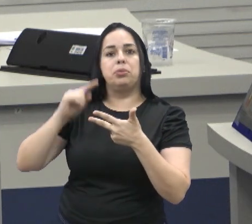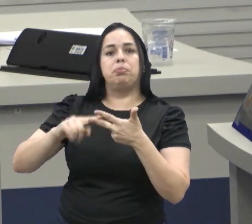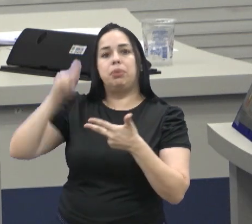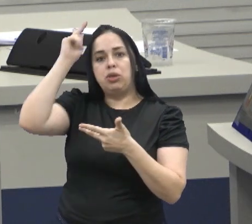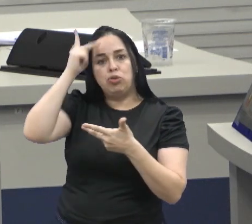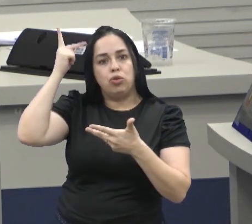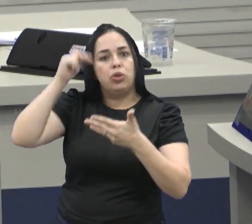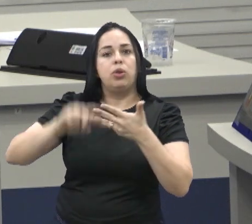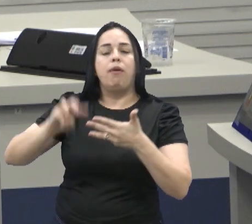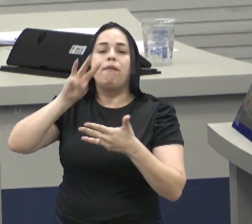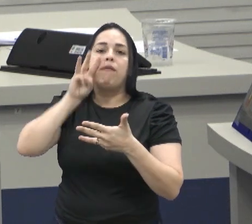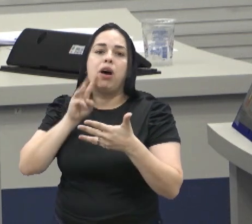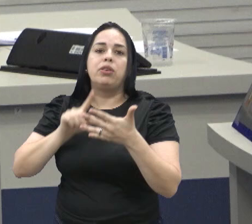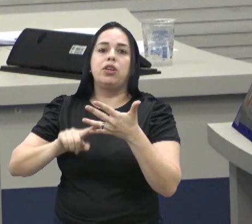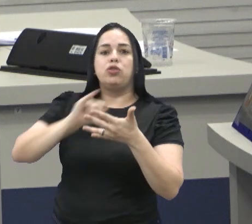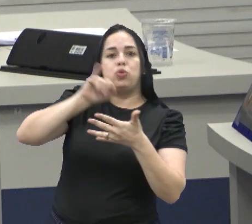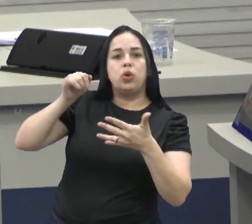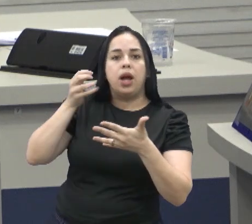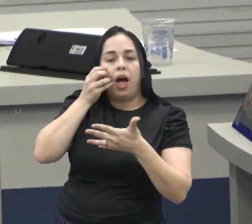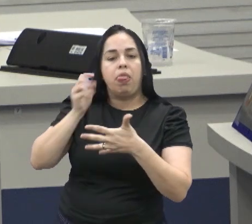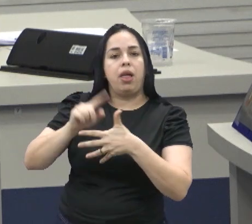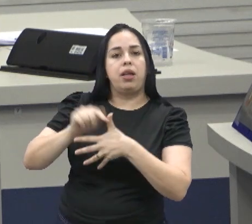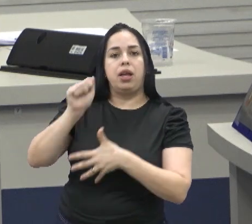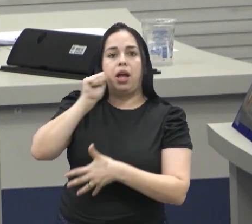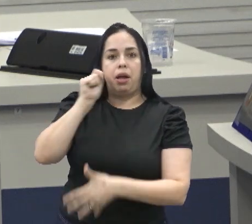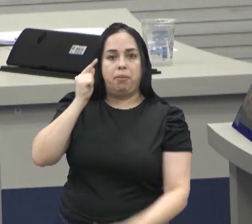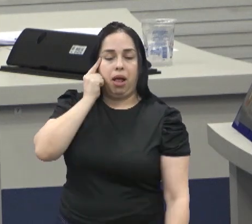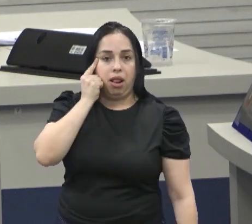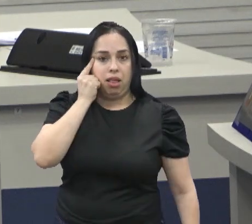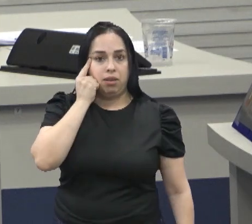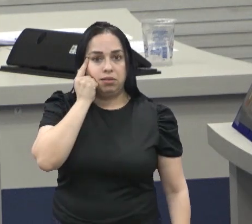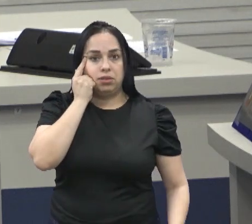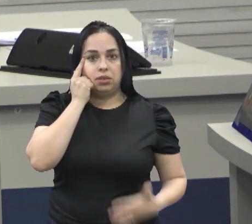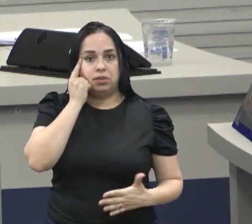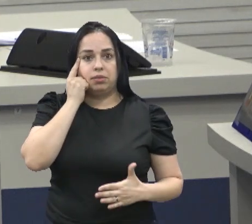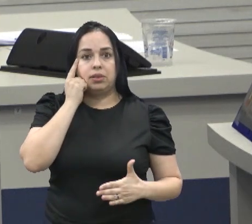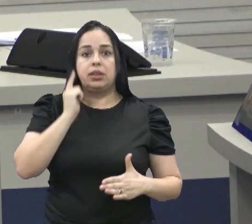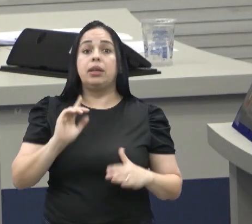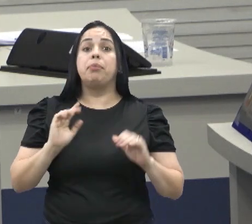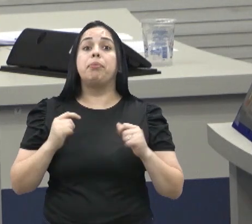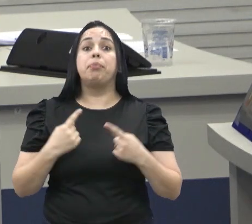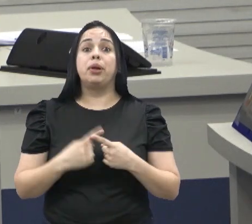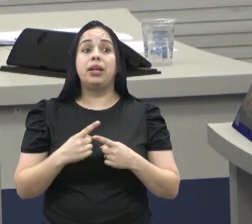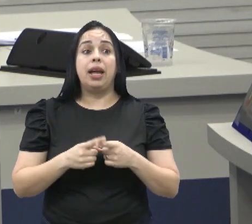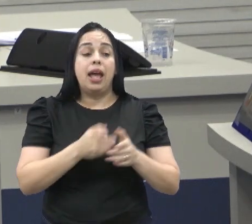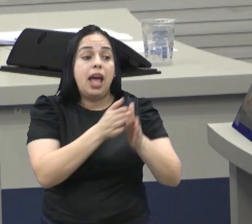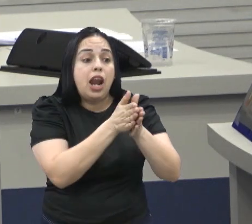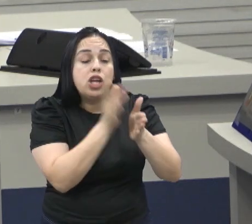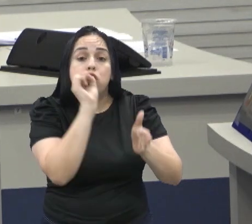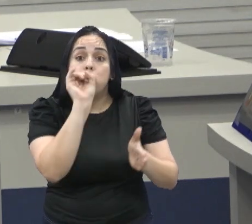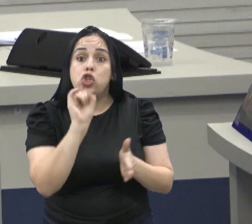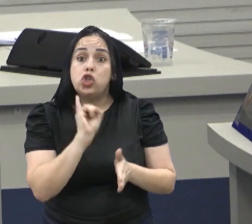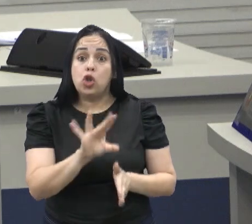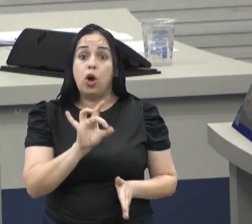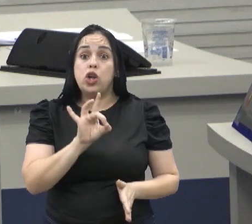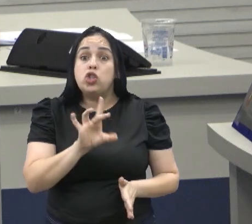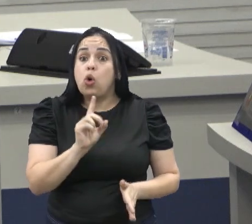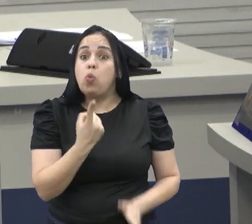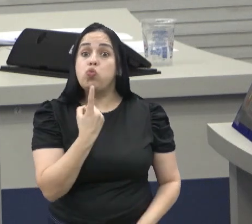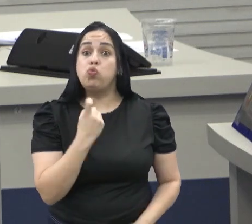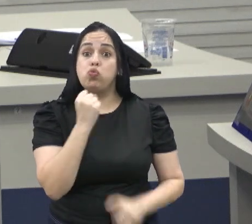Sim. Nós fomos, que era para chegar no limite máximo de 1 ano de prorrogação. Sim. E